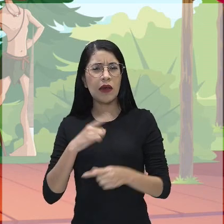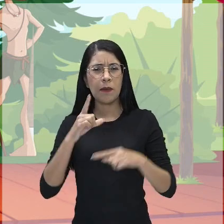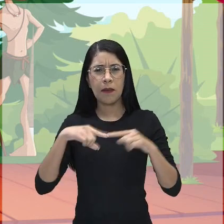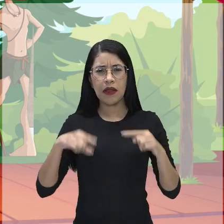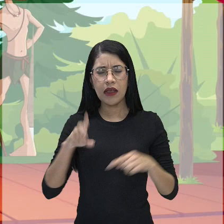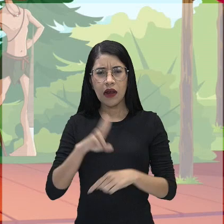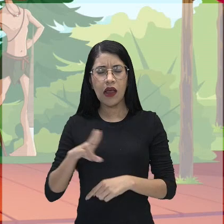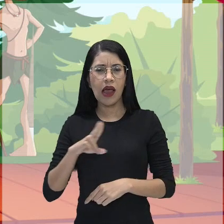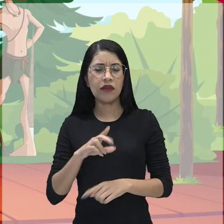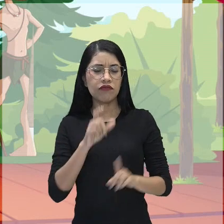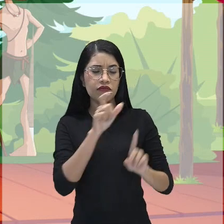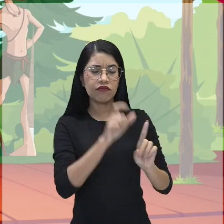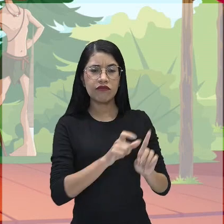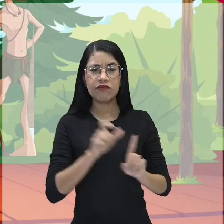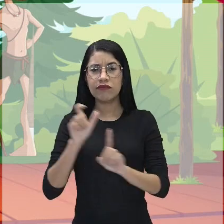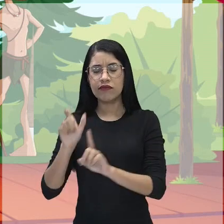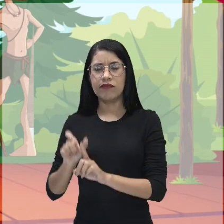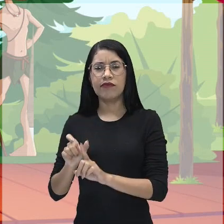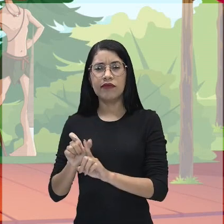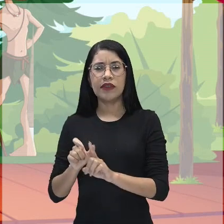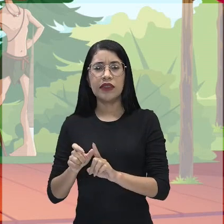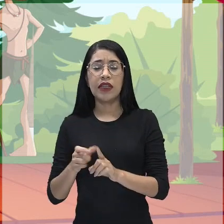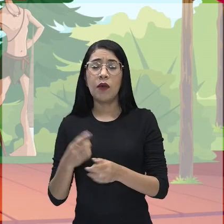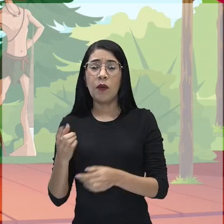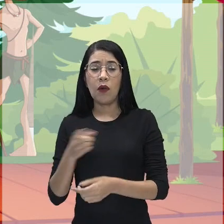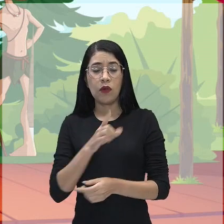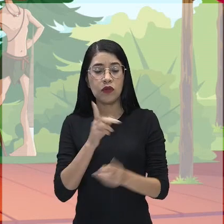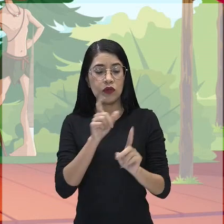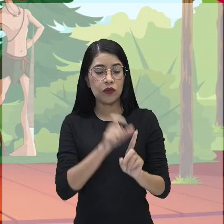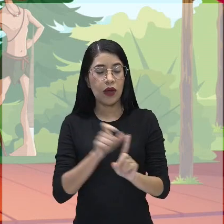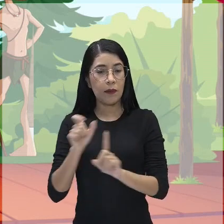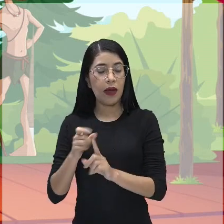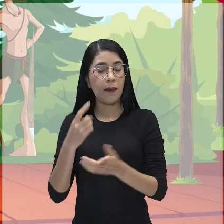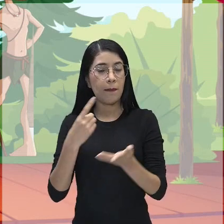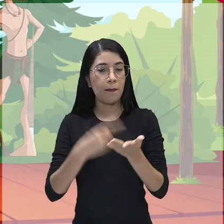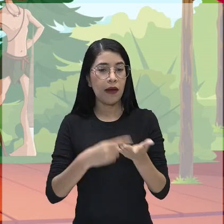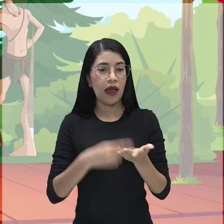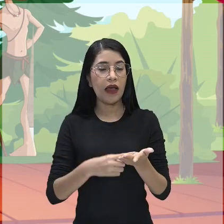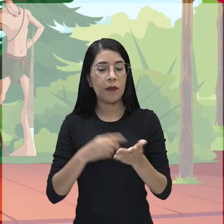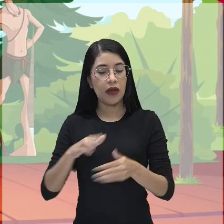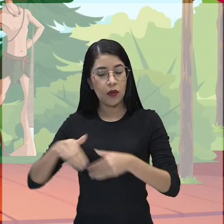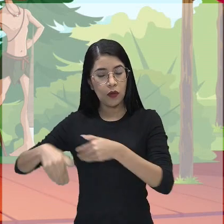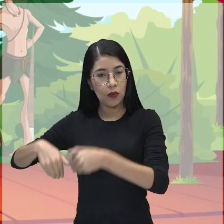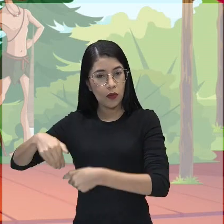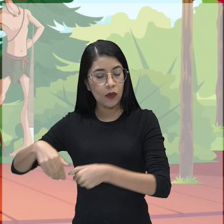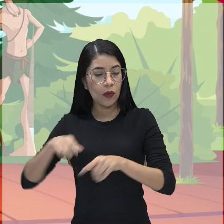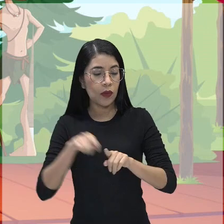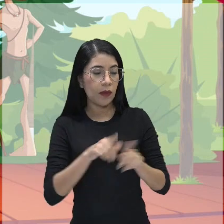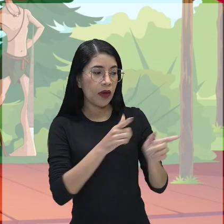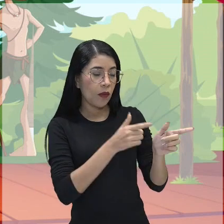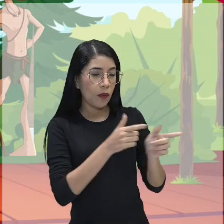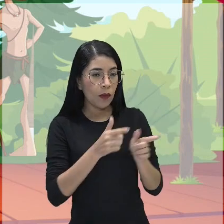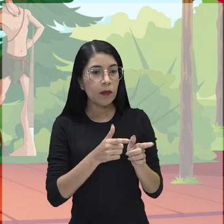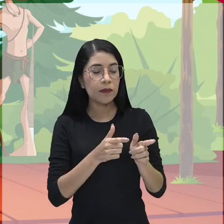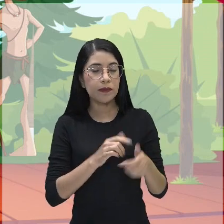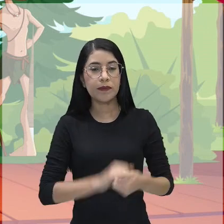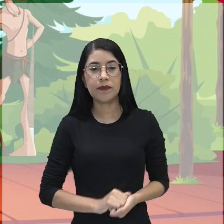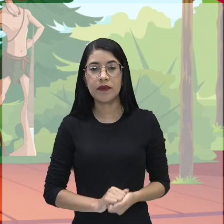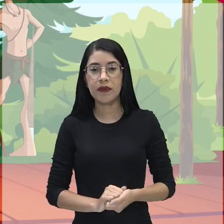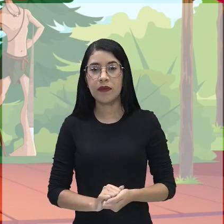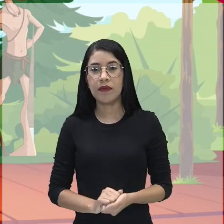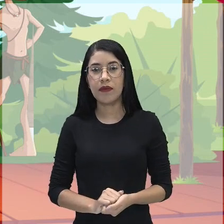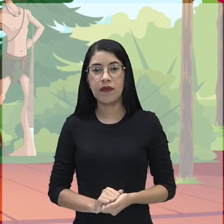Eles são atores, né? Foram convidados para apresentar o Curupira e o Caçador. E